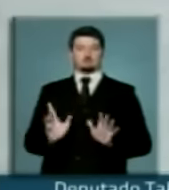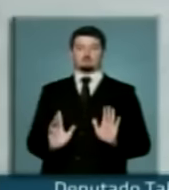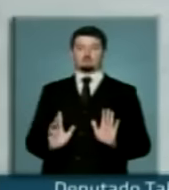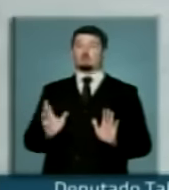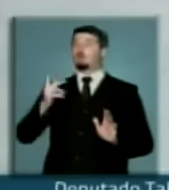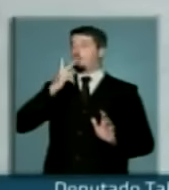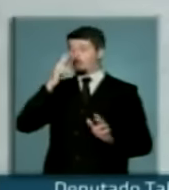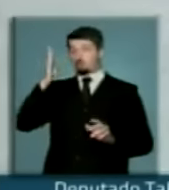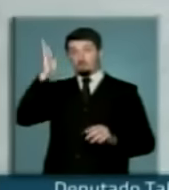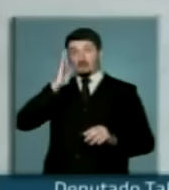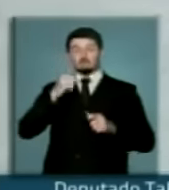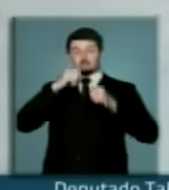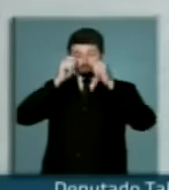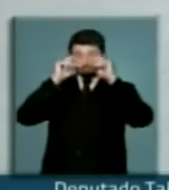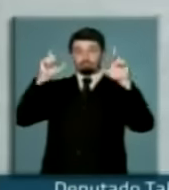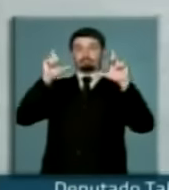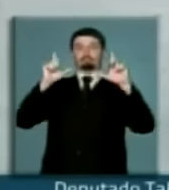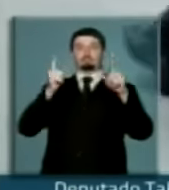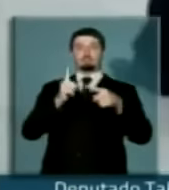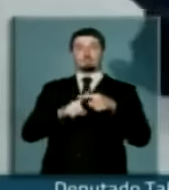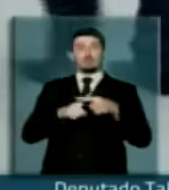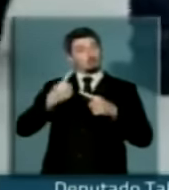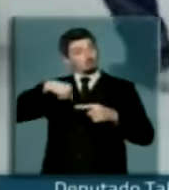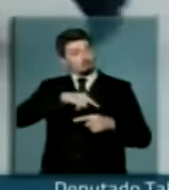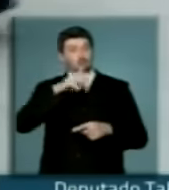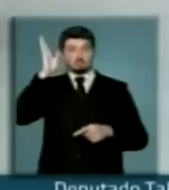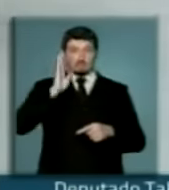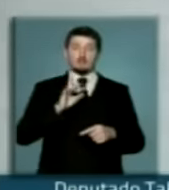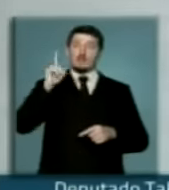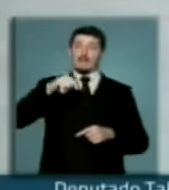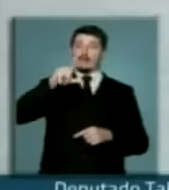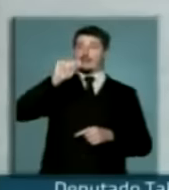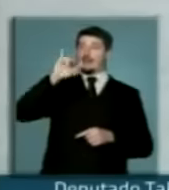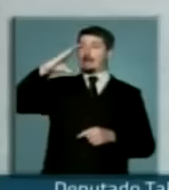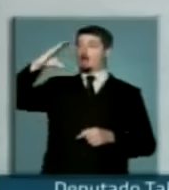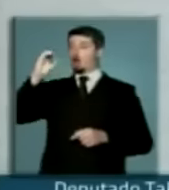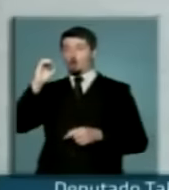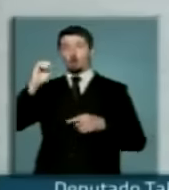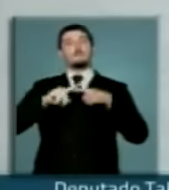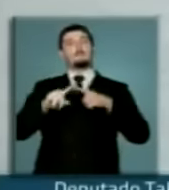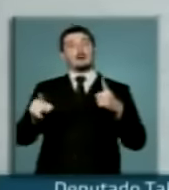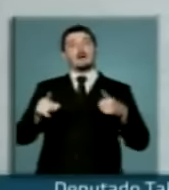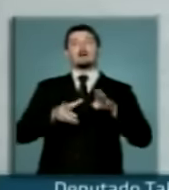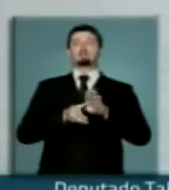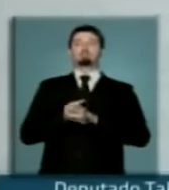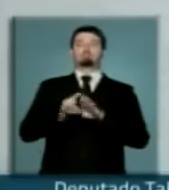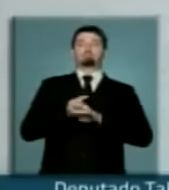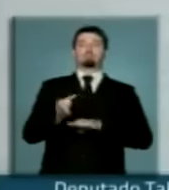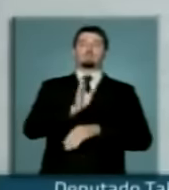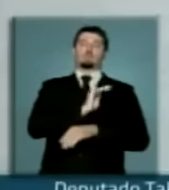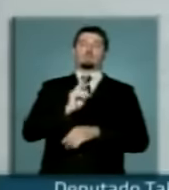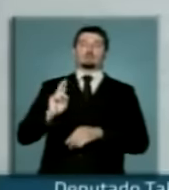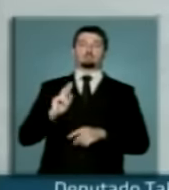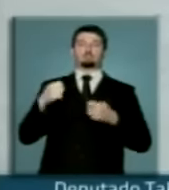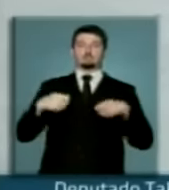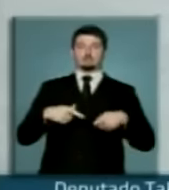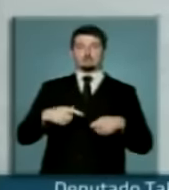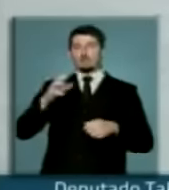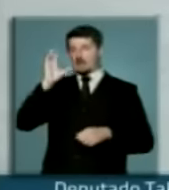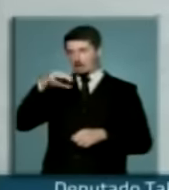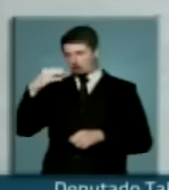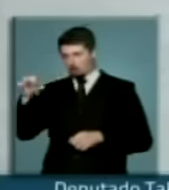do Brasil despertar e entender que somos um país laico, mas com orientação cristã. Que os católicos e os